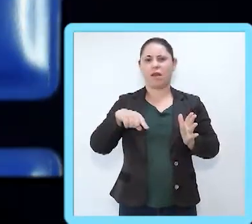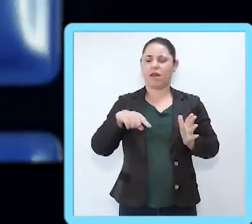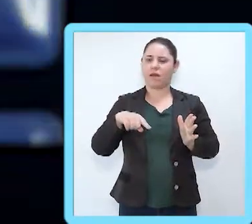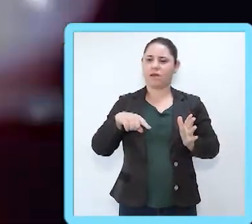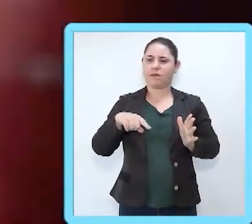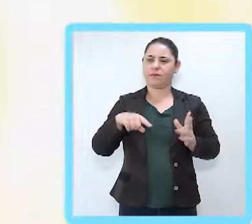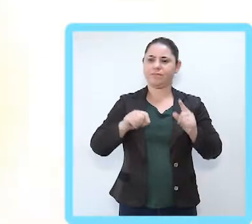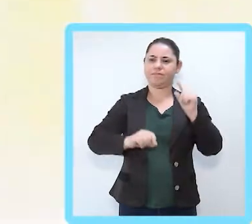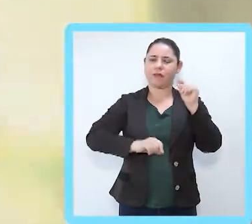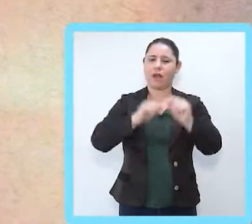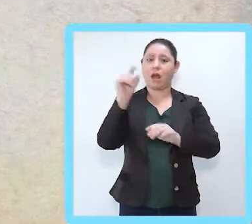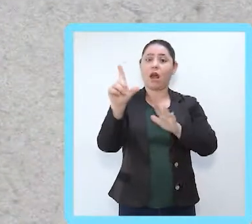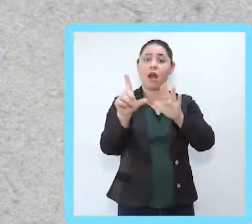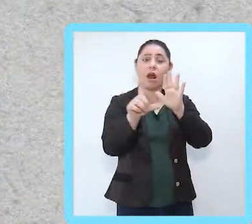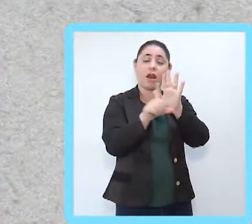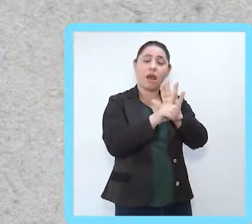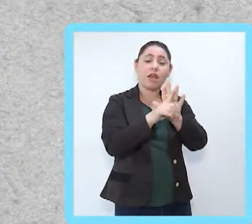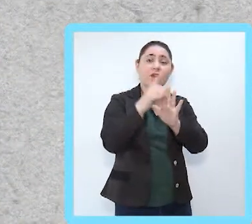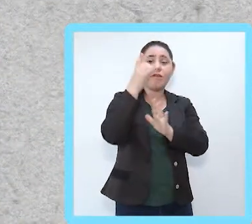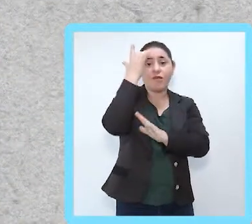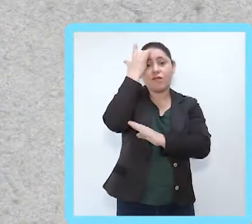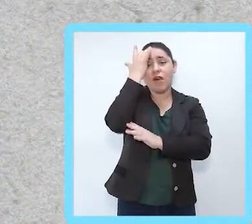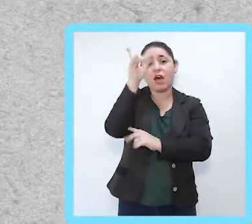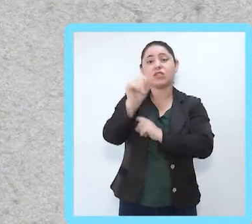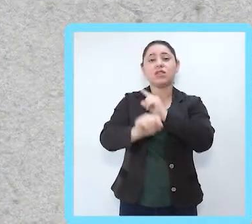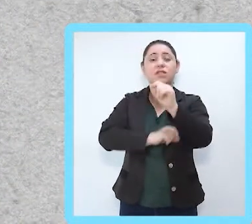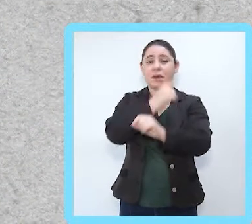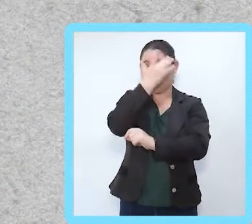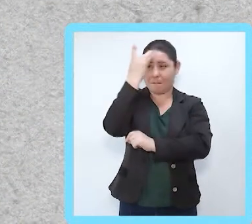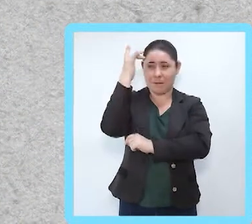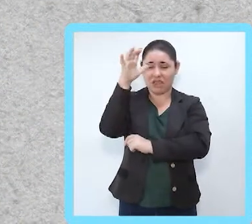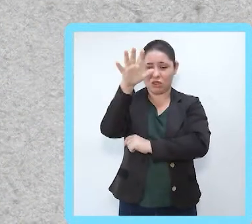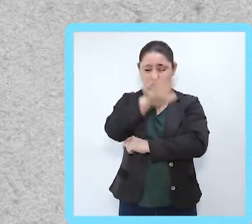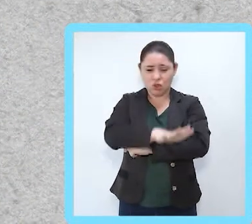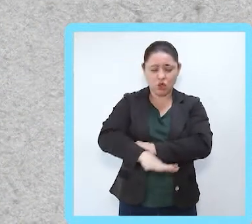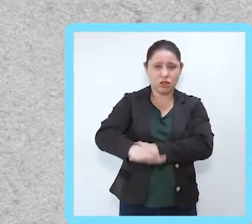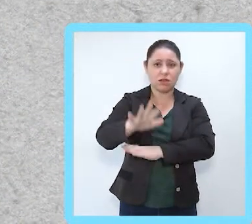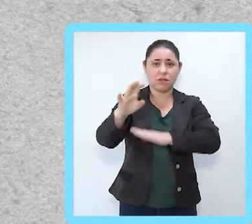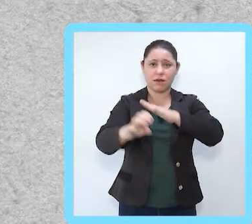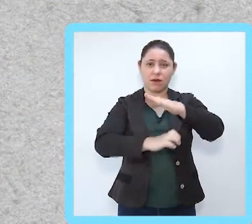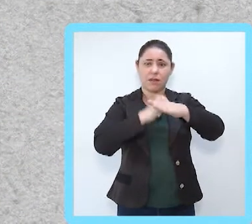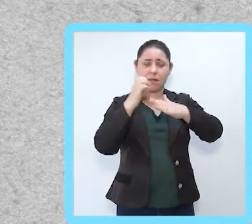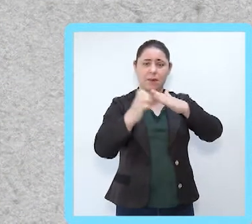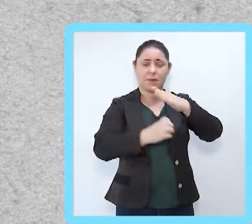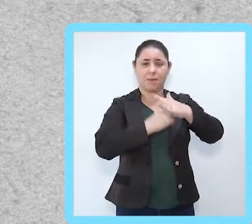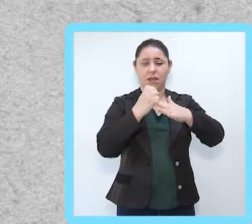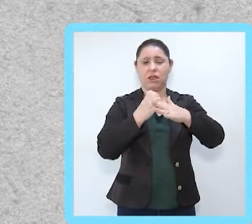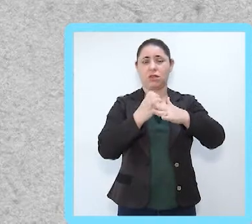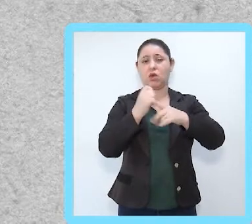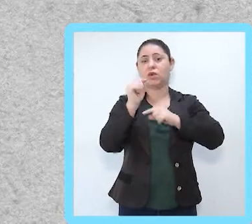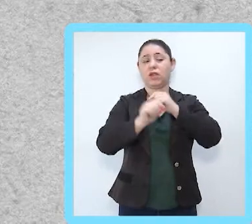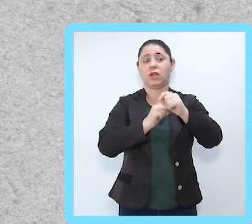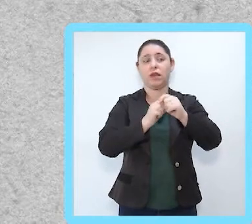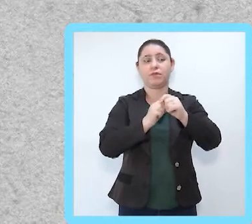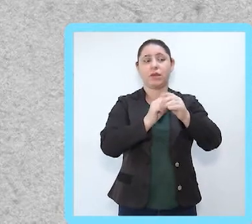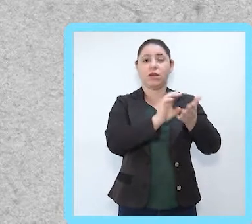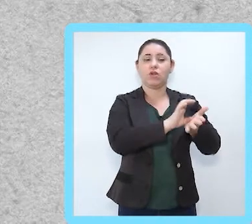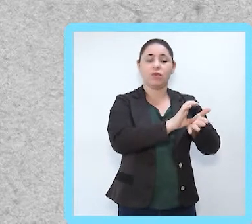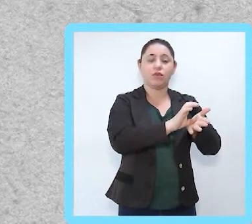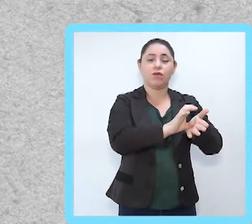com a lei que facilitava o pessoal das grandes empresas do imposto de renda investir em